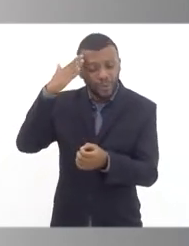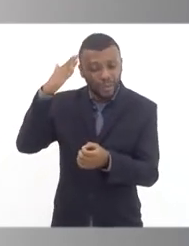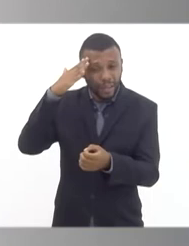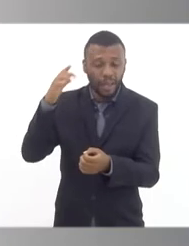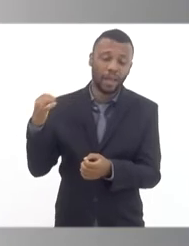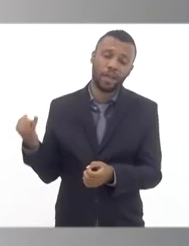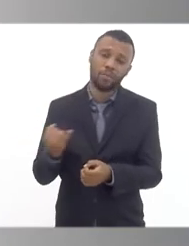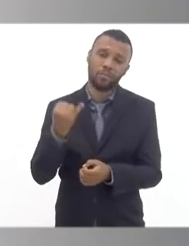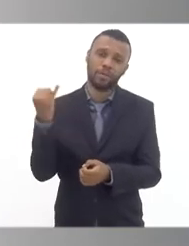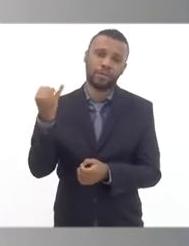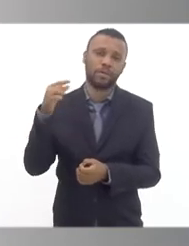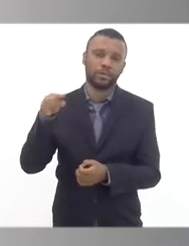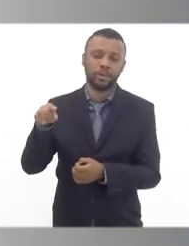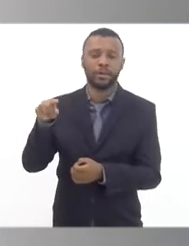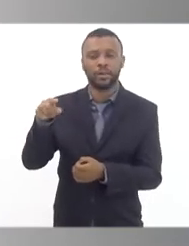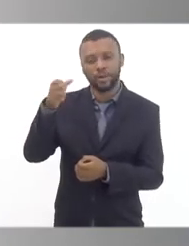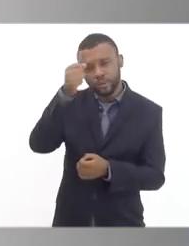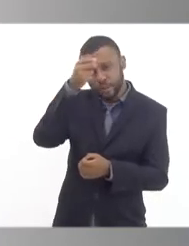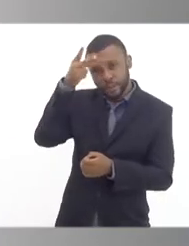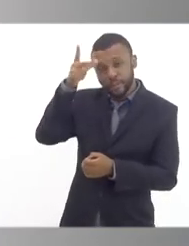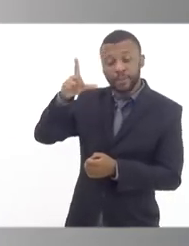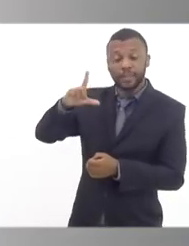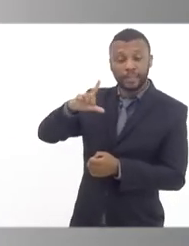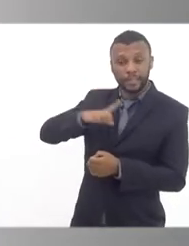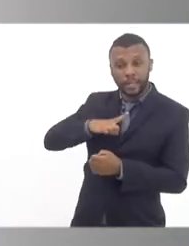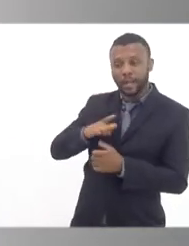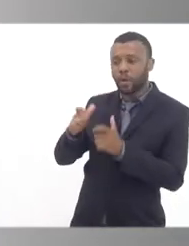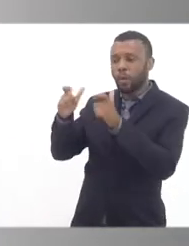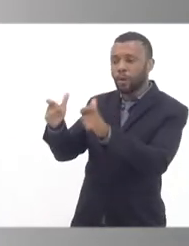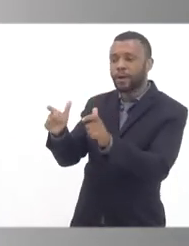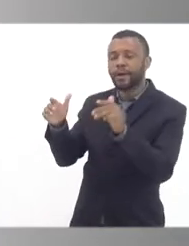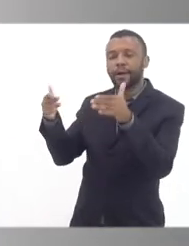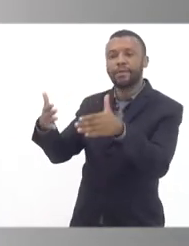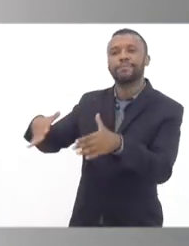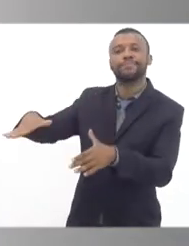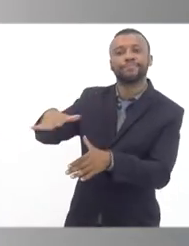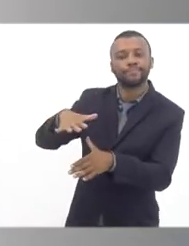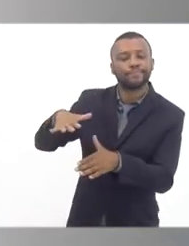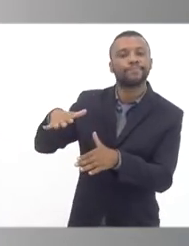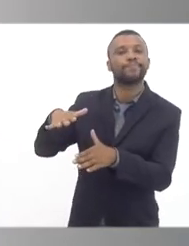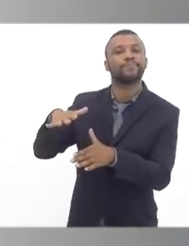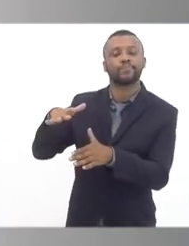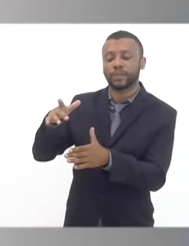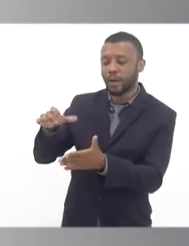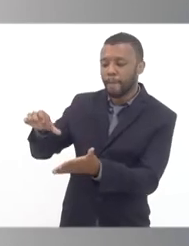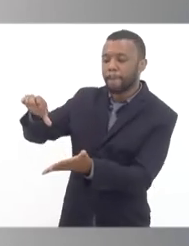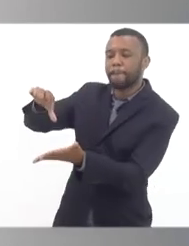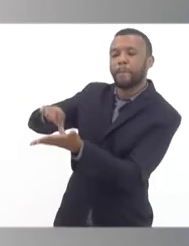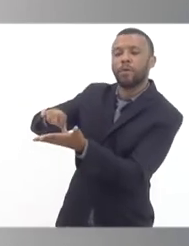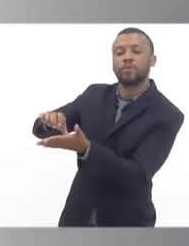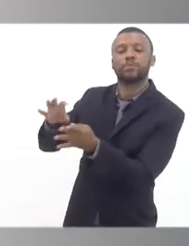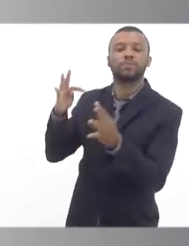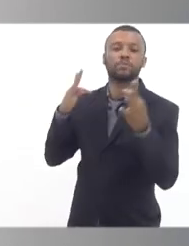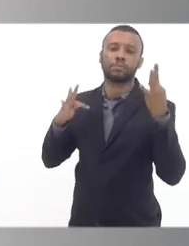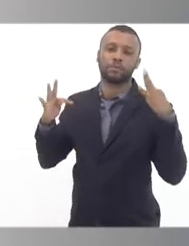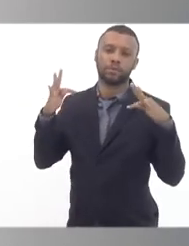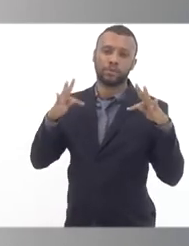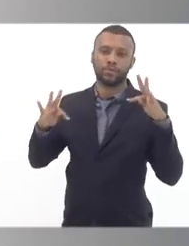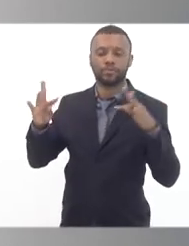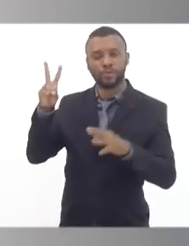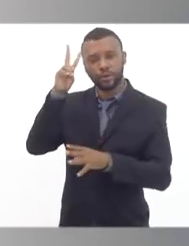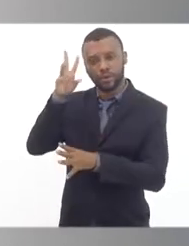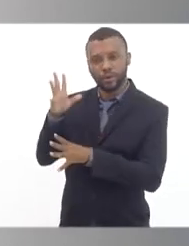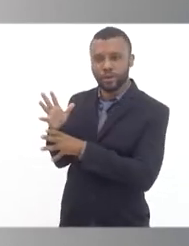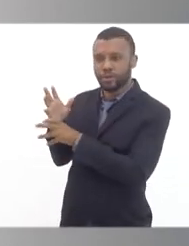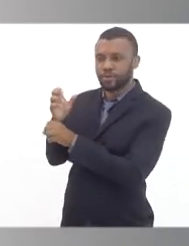para o município ter um local, um ponto turístico, histórico, cultural,